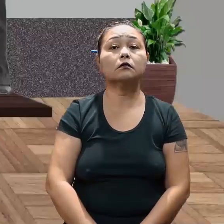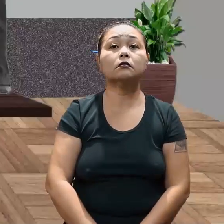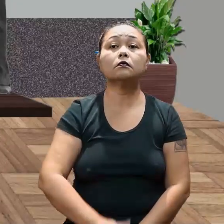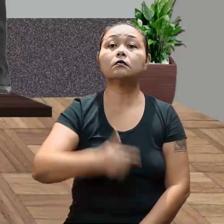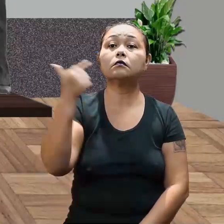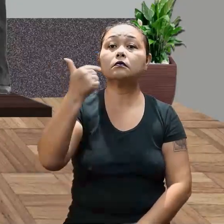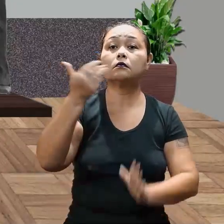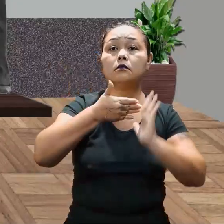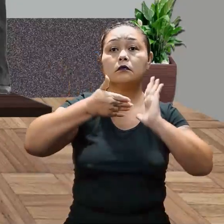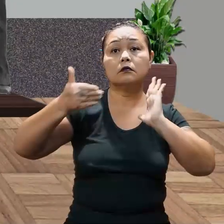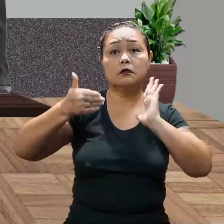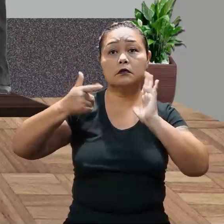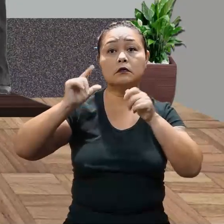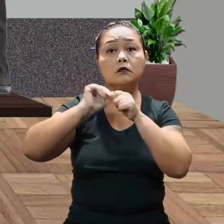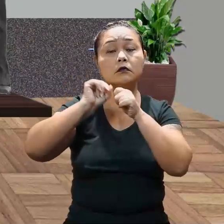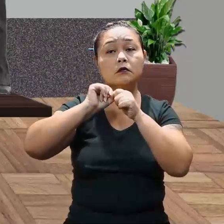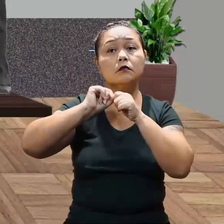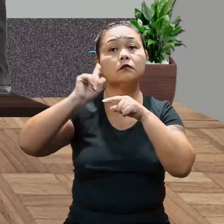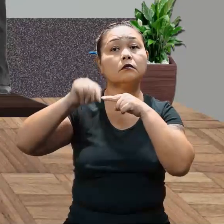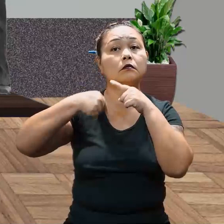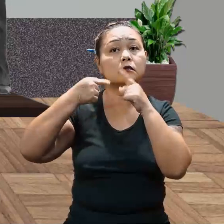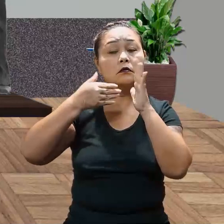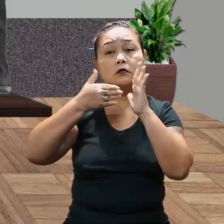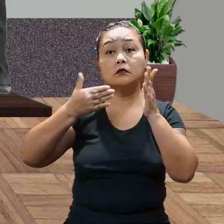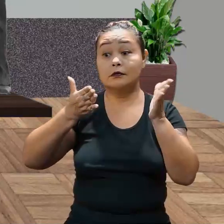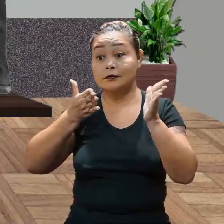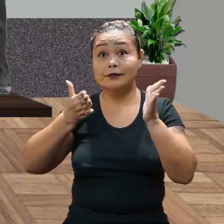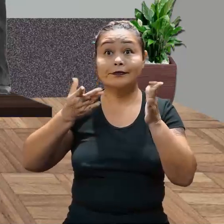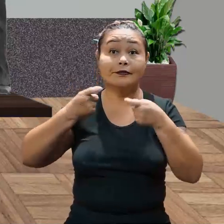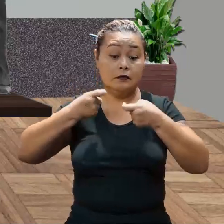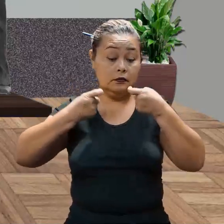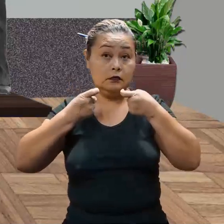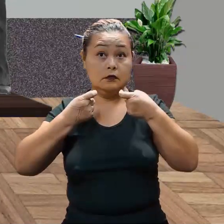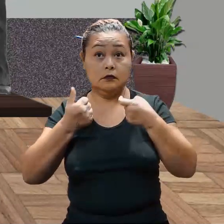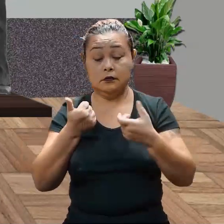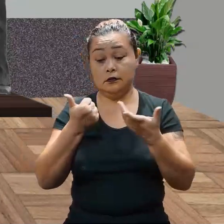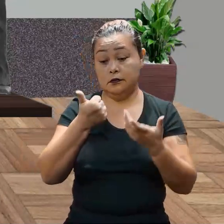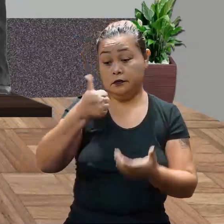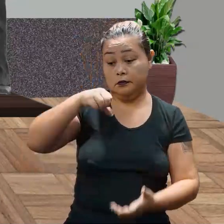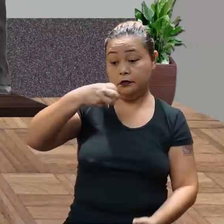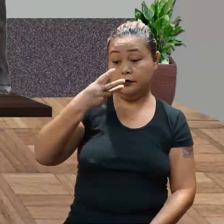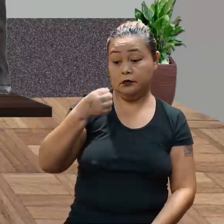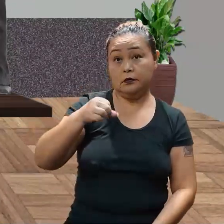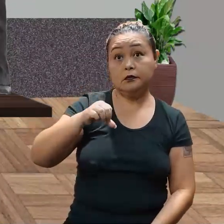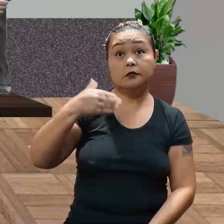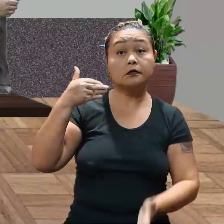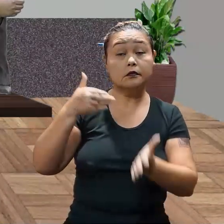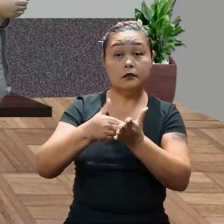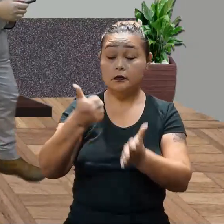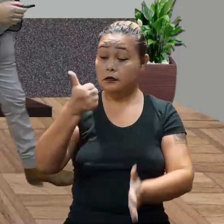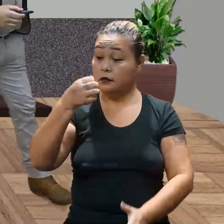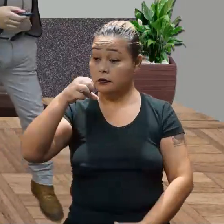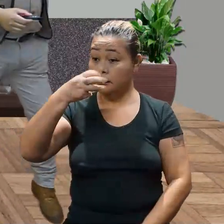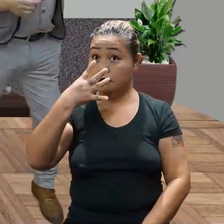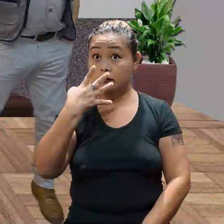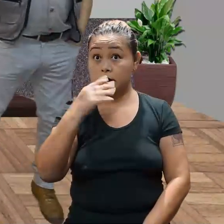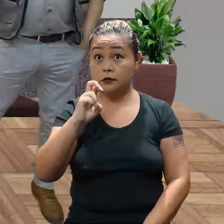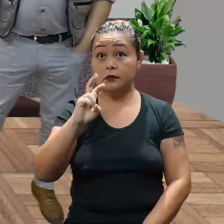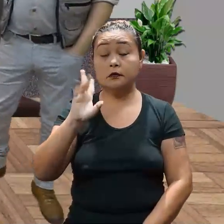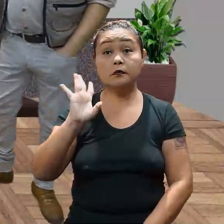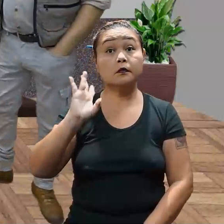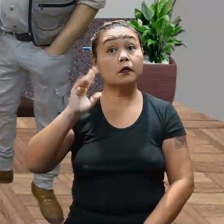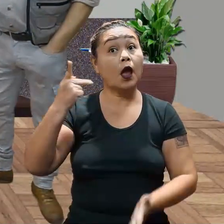Segundo ciclo da borracha, período entre guerras, 39 a 45.